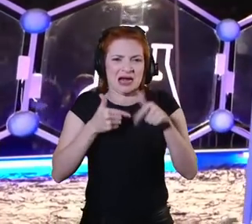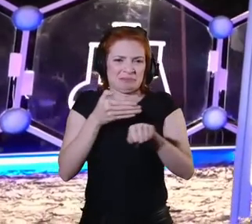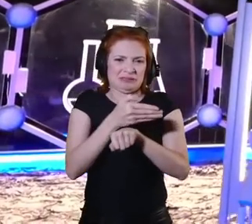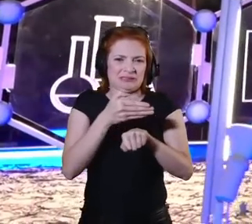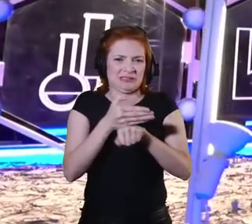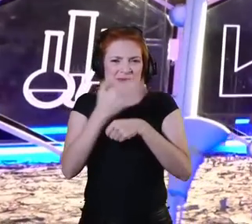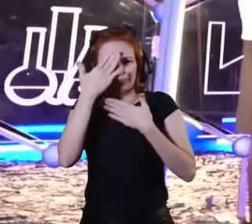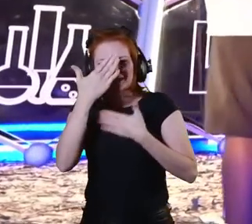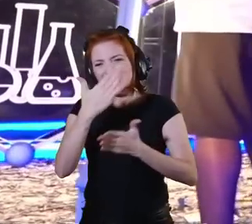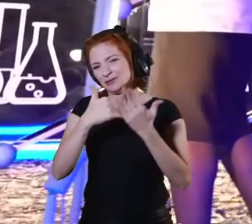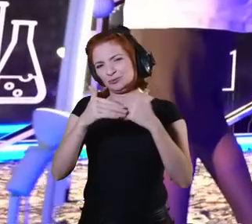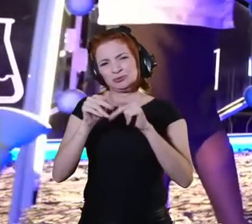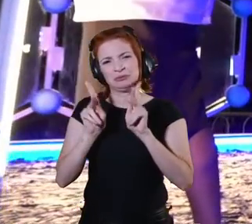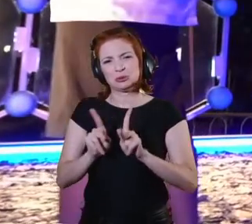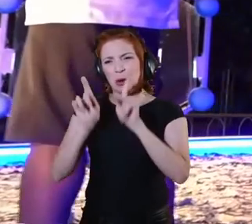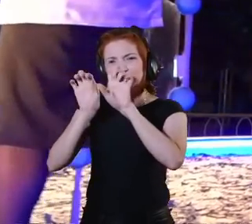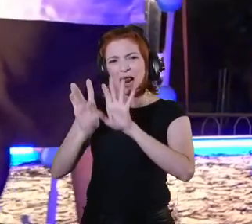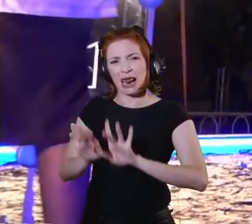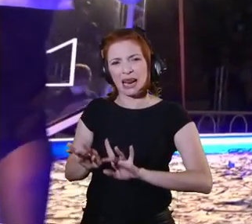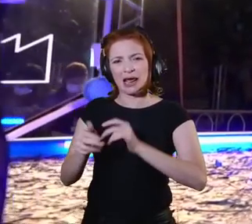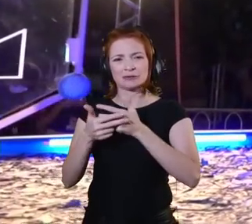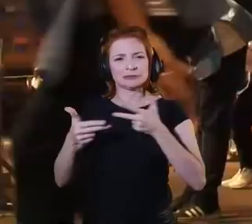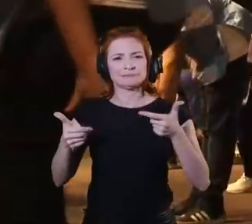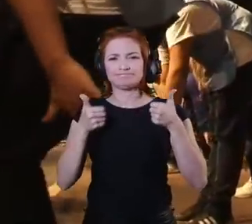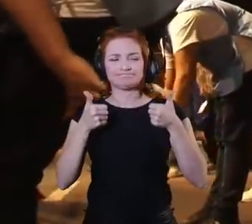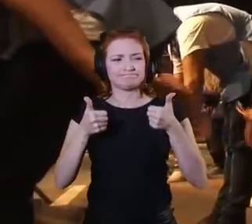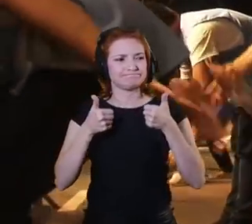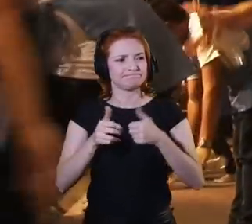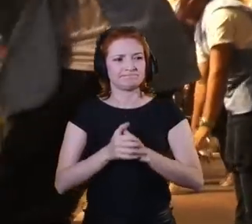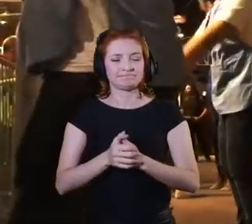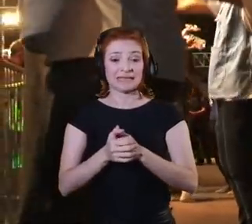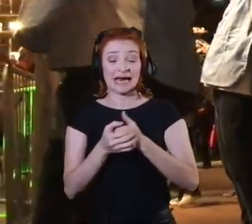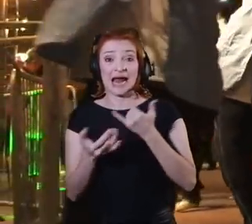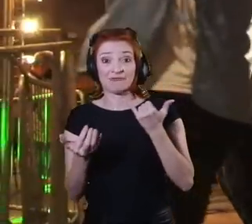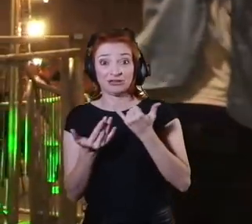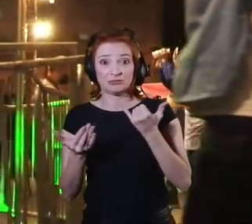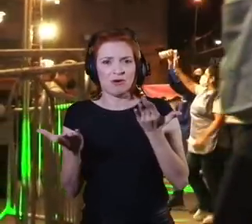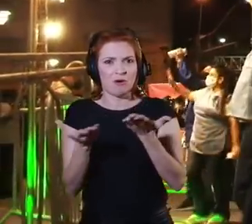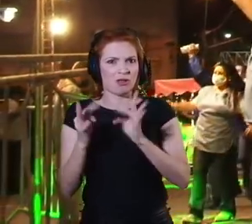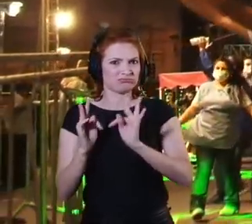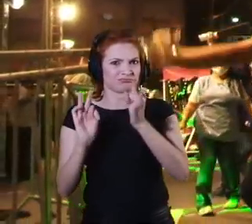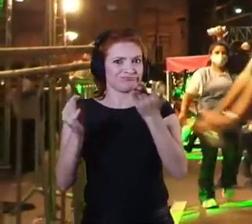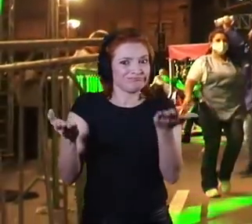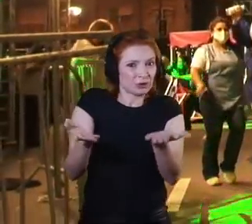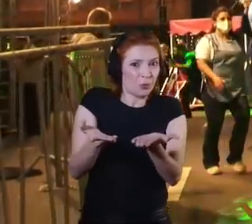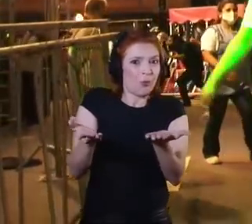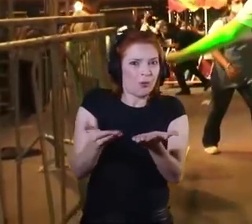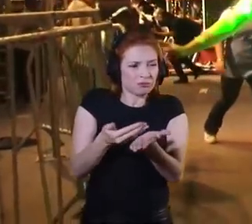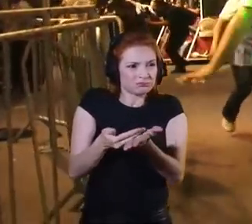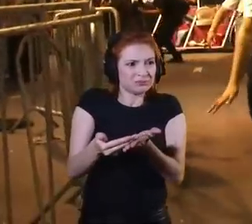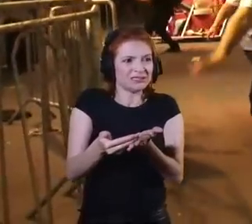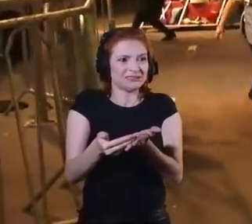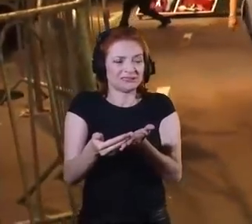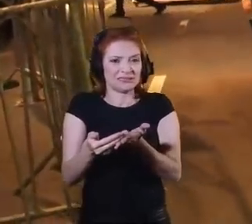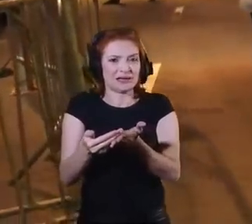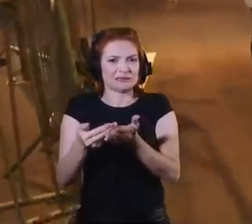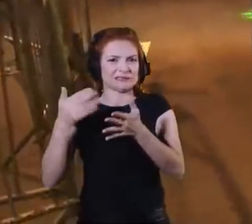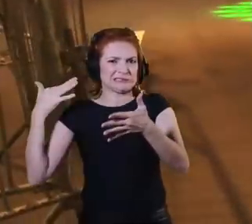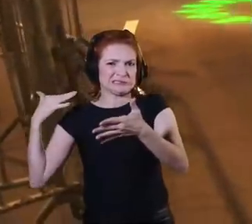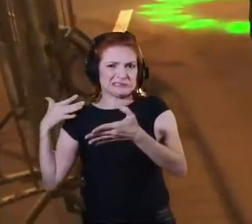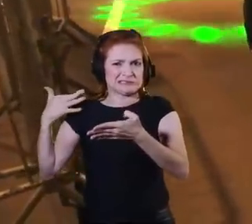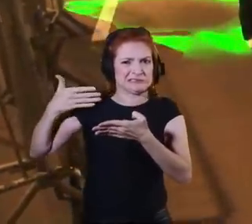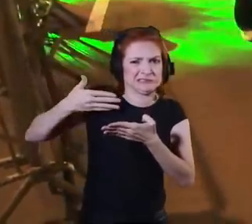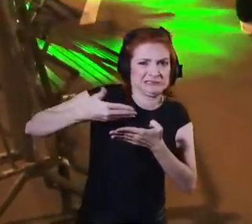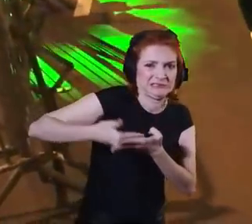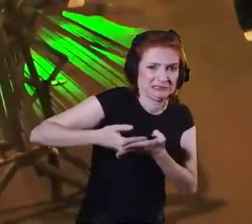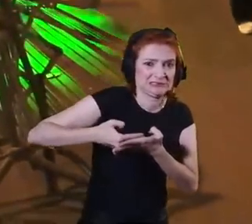pela participação de todos. É, o grafeno é a tecnologia atual, mas se chegou a uma construção de toda essa atmosfera,